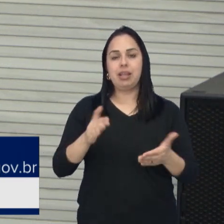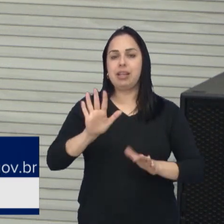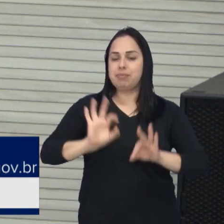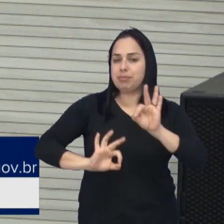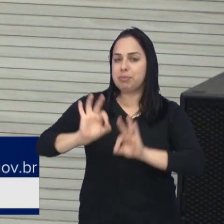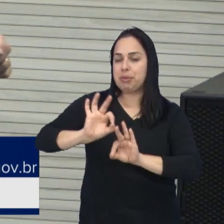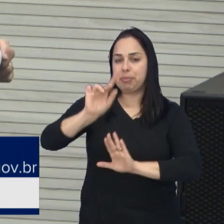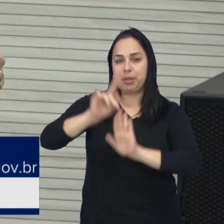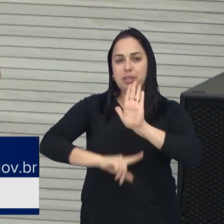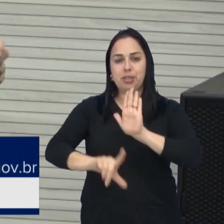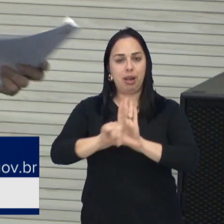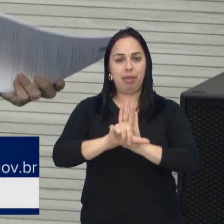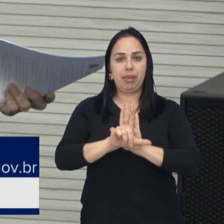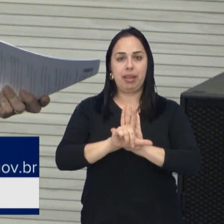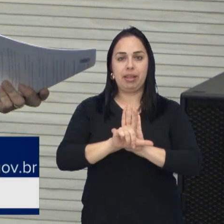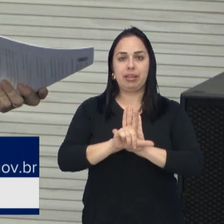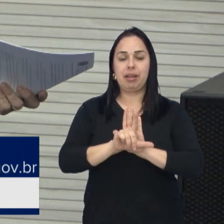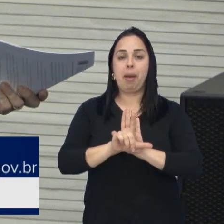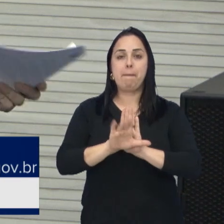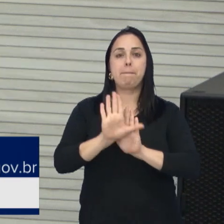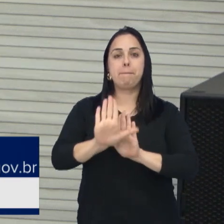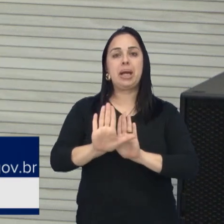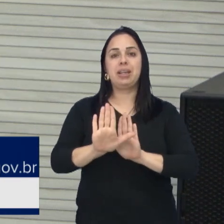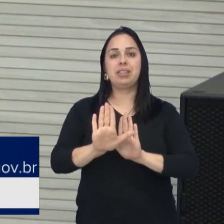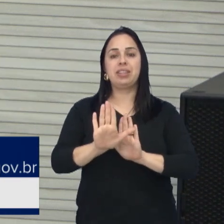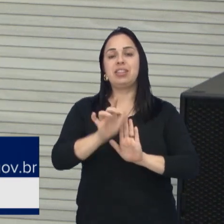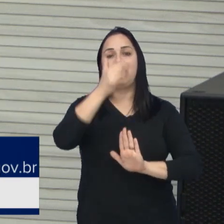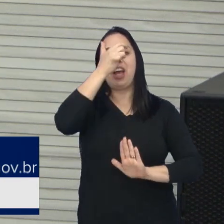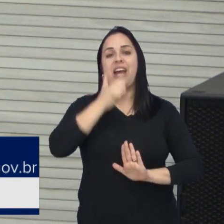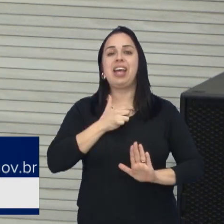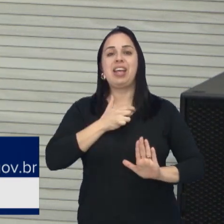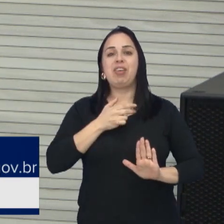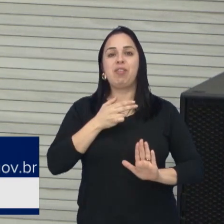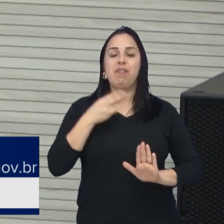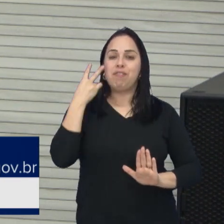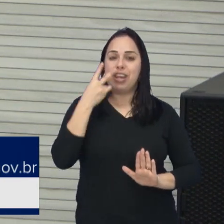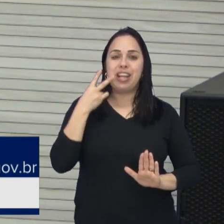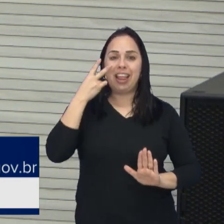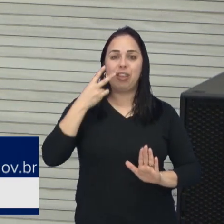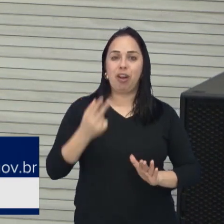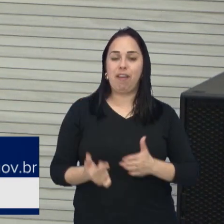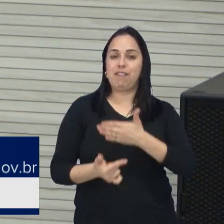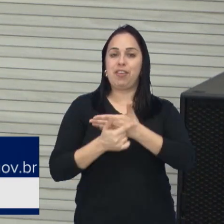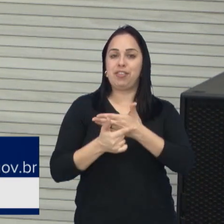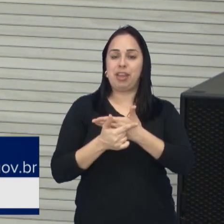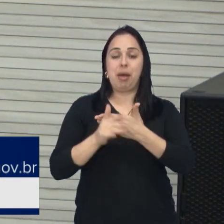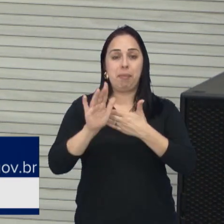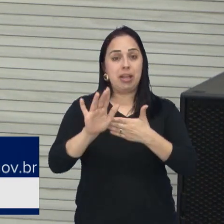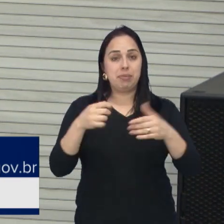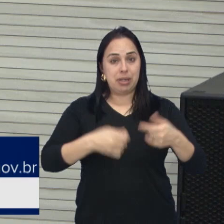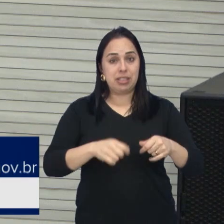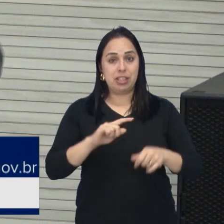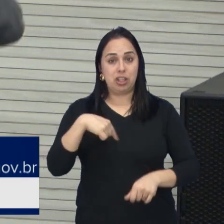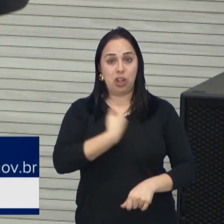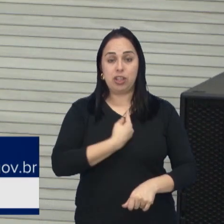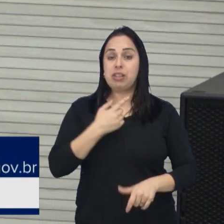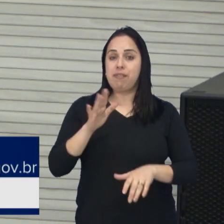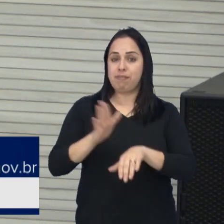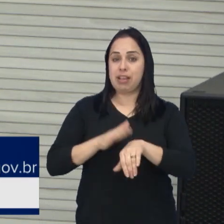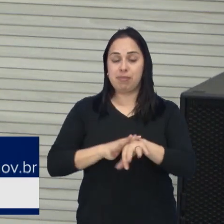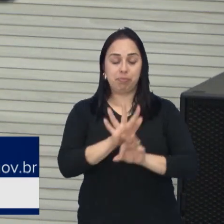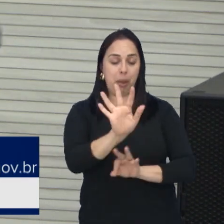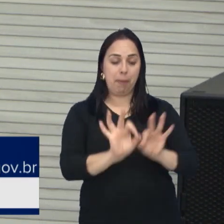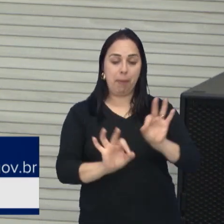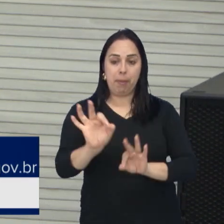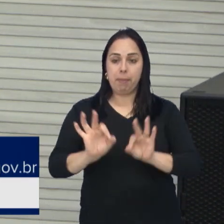lei que não são de prerrogativa do vereador, né? A prerrogativa do vereador é muito pequena. Mas se a gente não faz, né, Juninho da Farmácia, entre